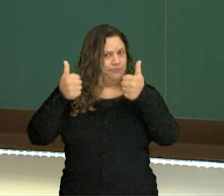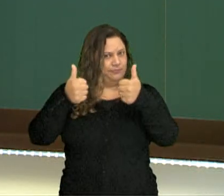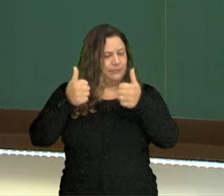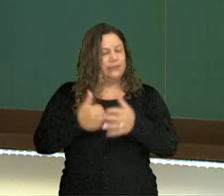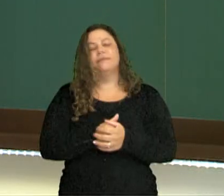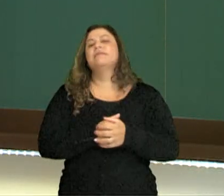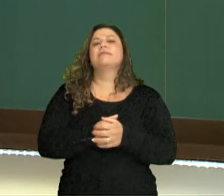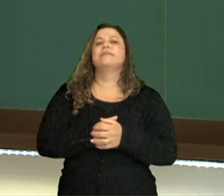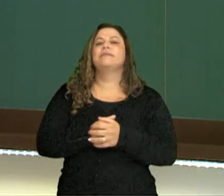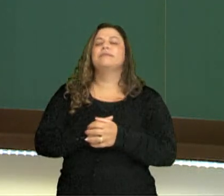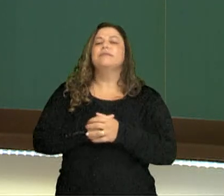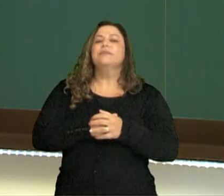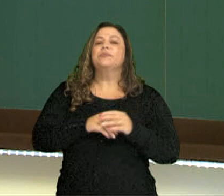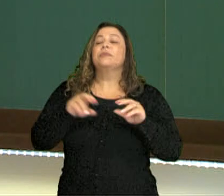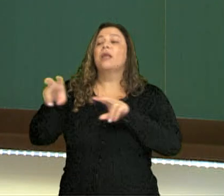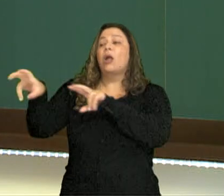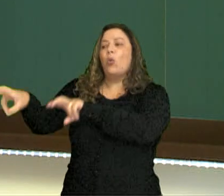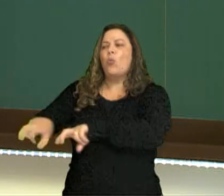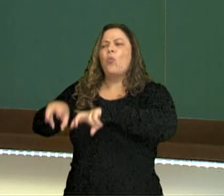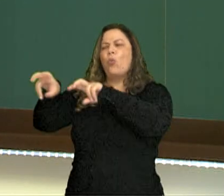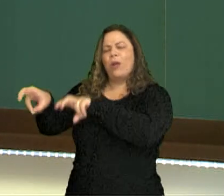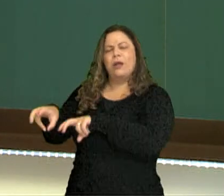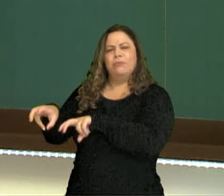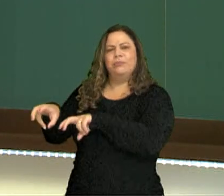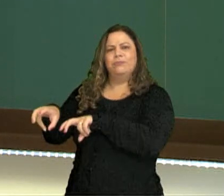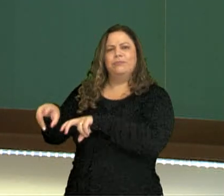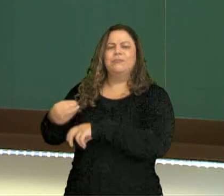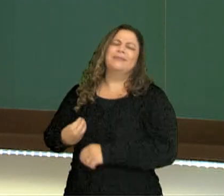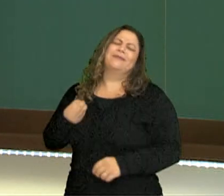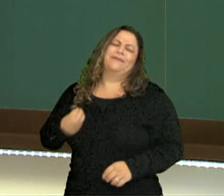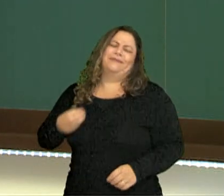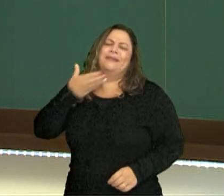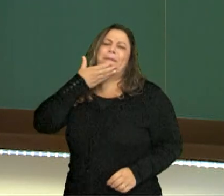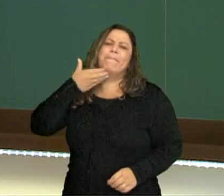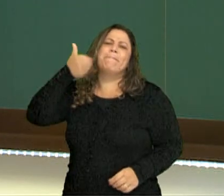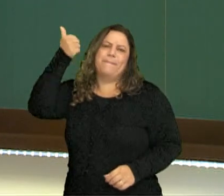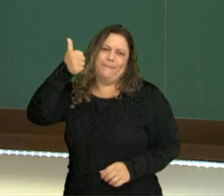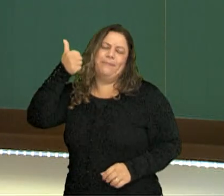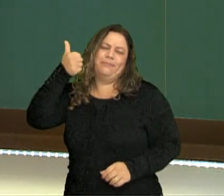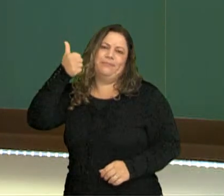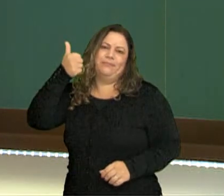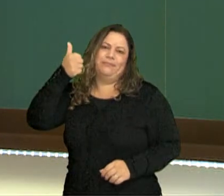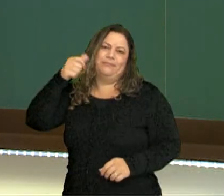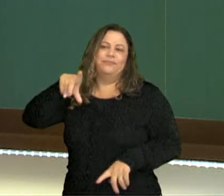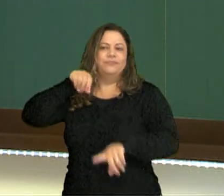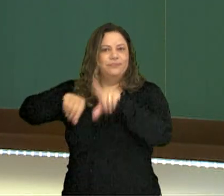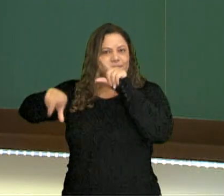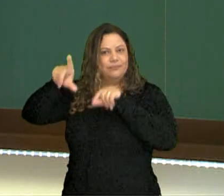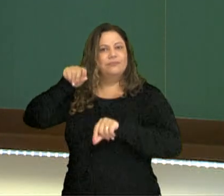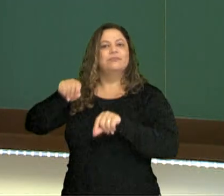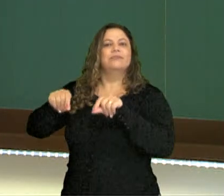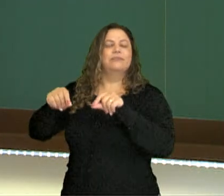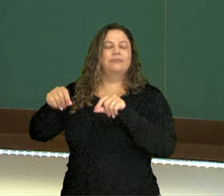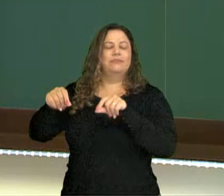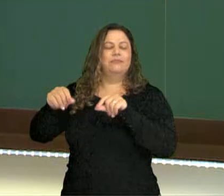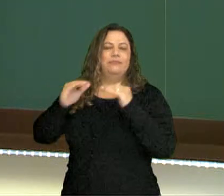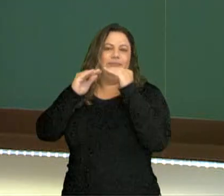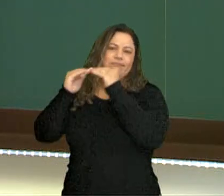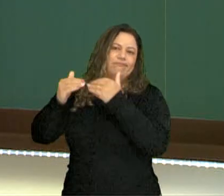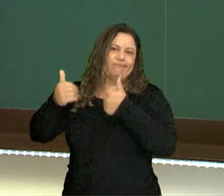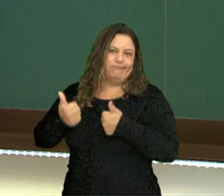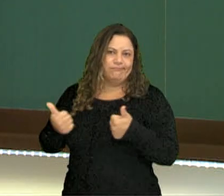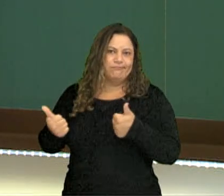Ir para o campo à procura de uma vida melhor sempre foi a opção mais comum. Tranquilo.